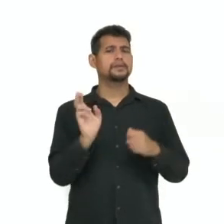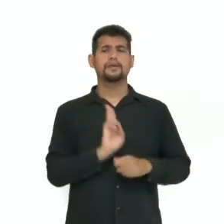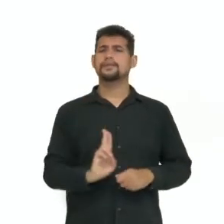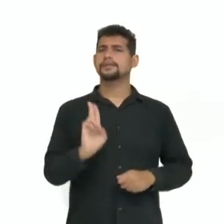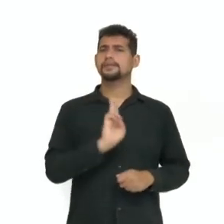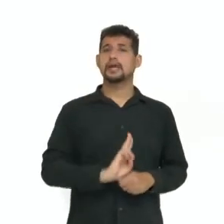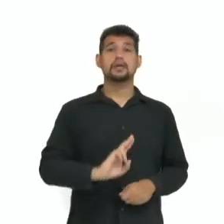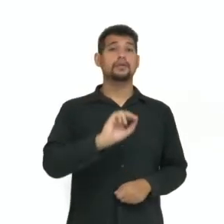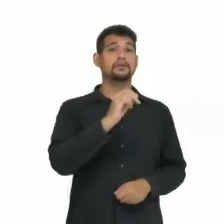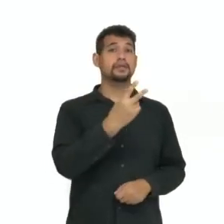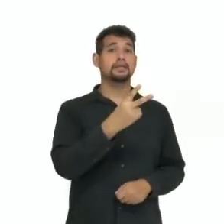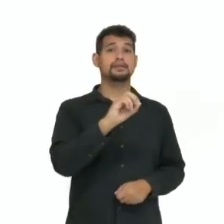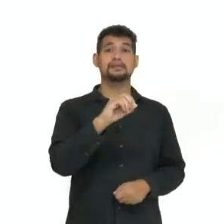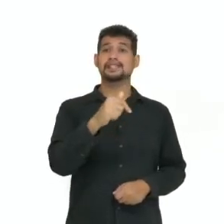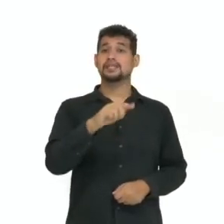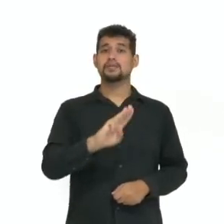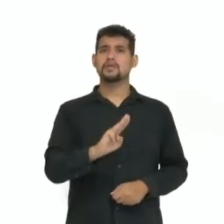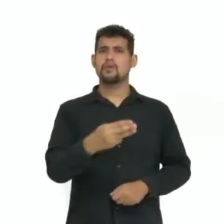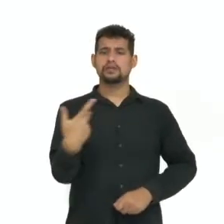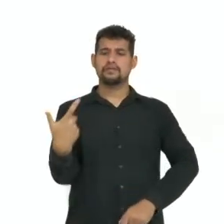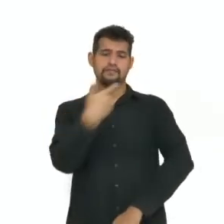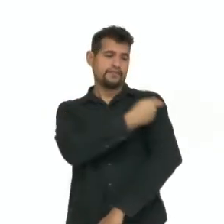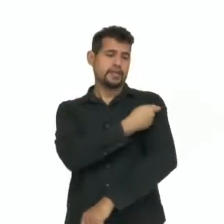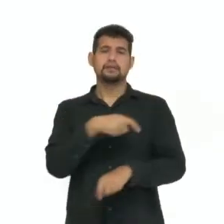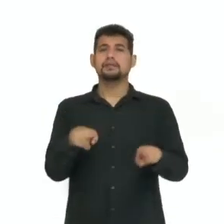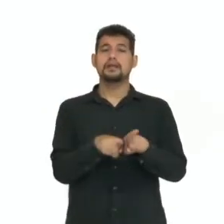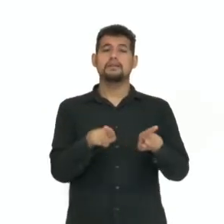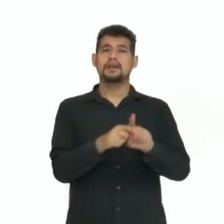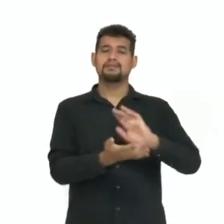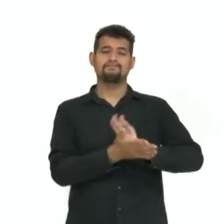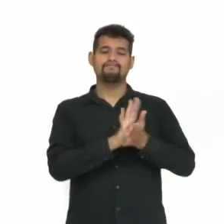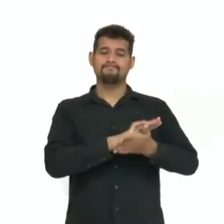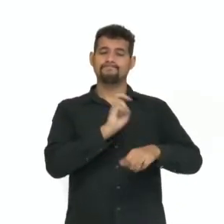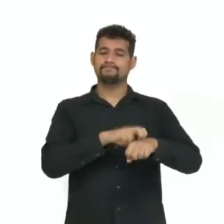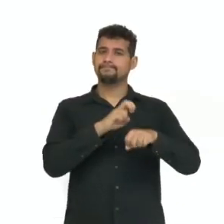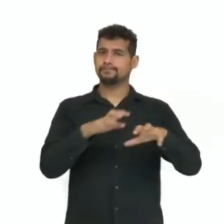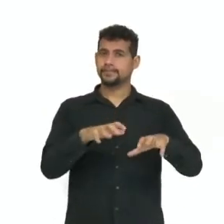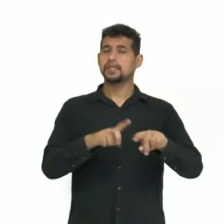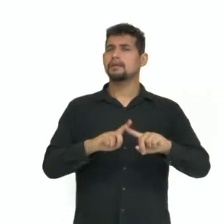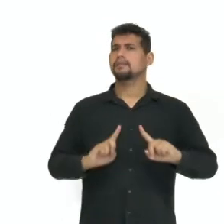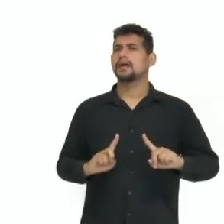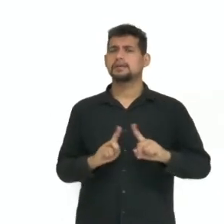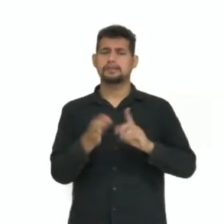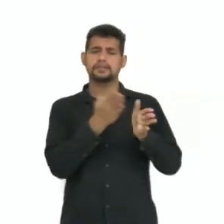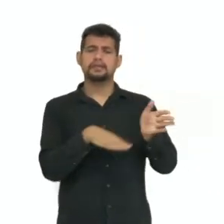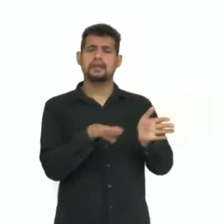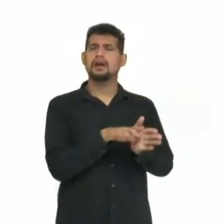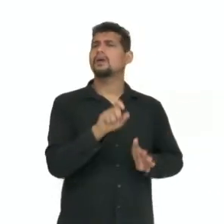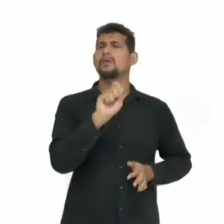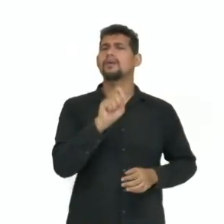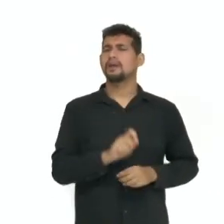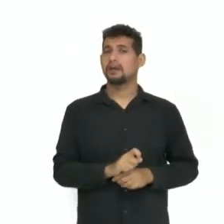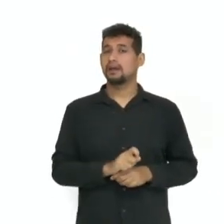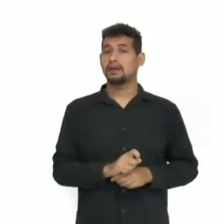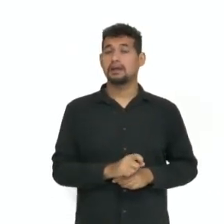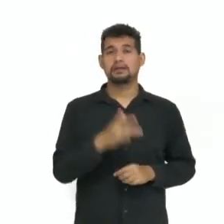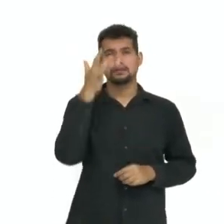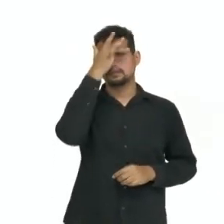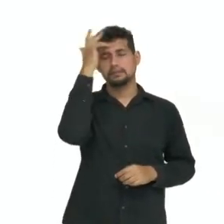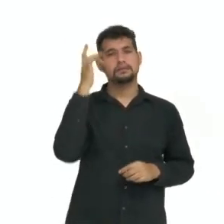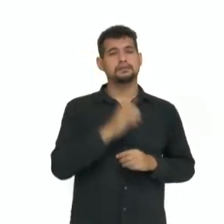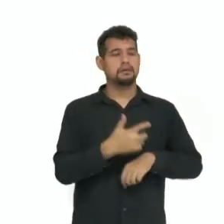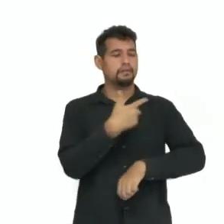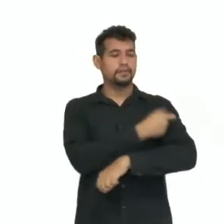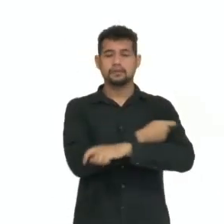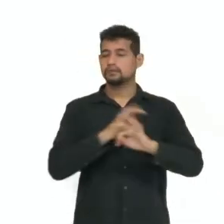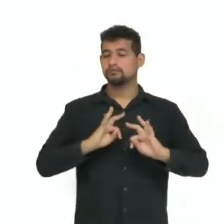Aplicar 207 milhões de doses de vacinas contra a Covid-19 para atingir o quê? A imunização completa